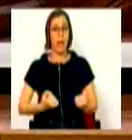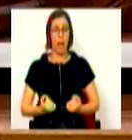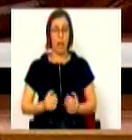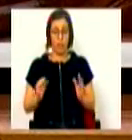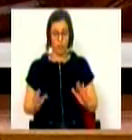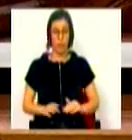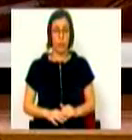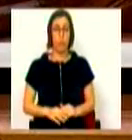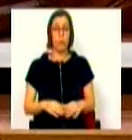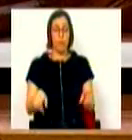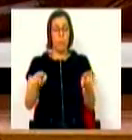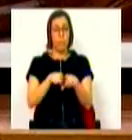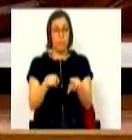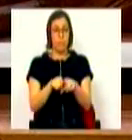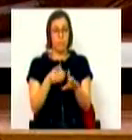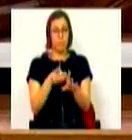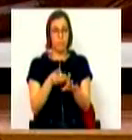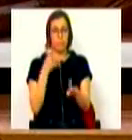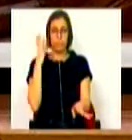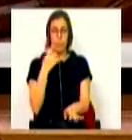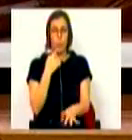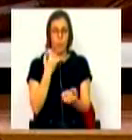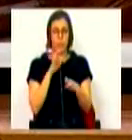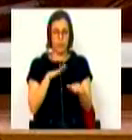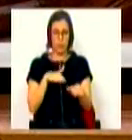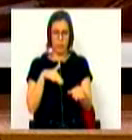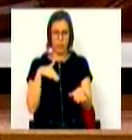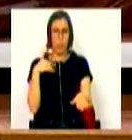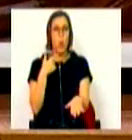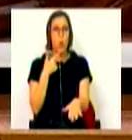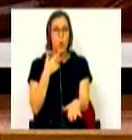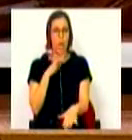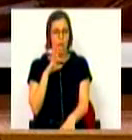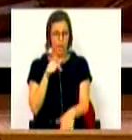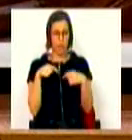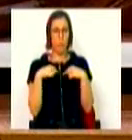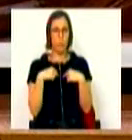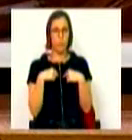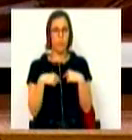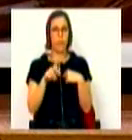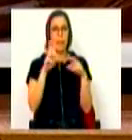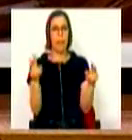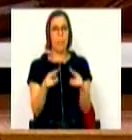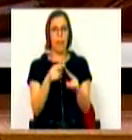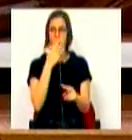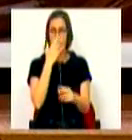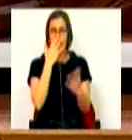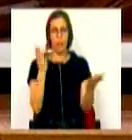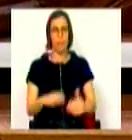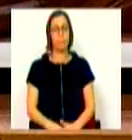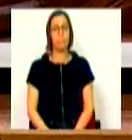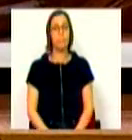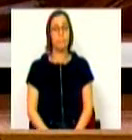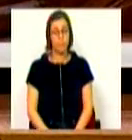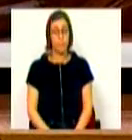seja, o equivalente a uma fila compacta de viaturas ligeiras de Lisboa até Paris.